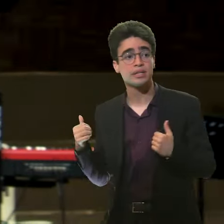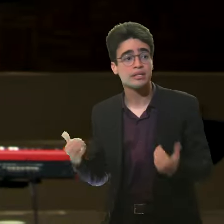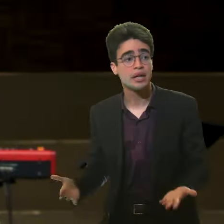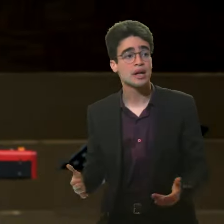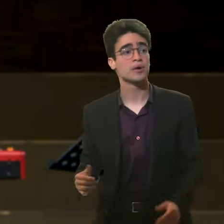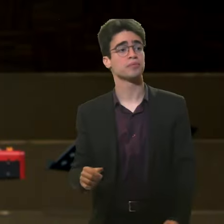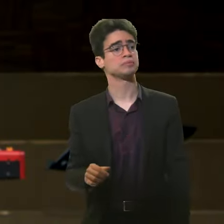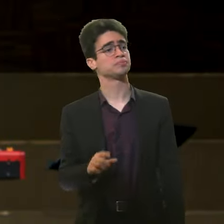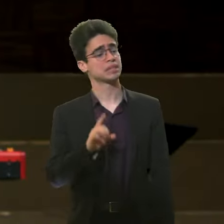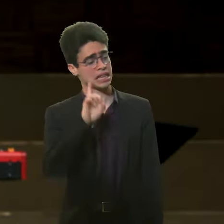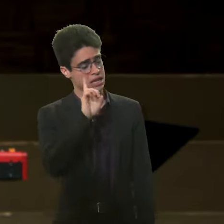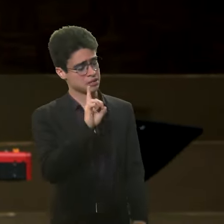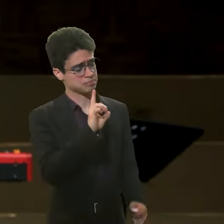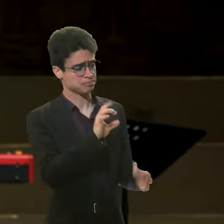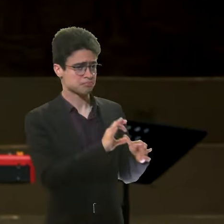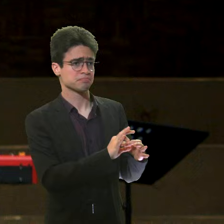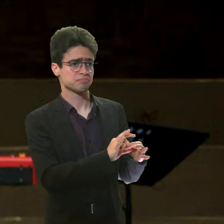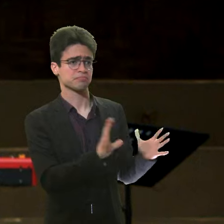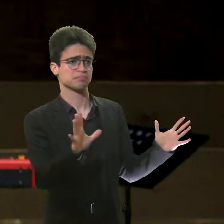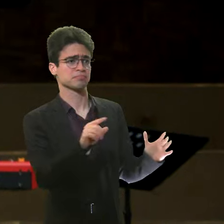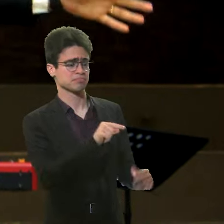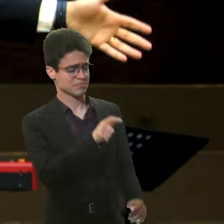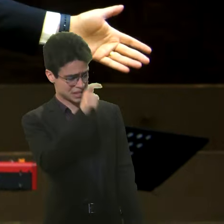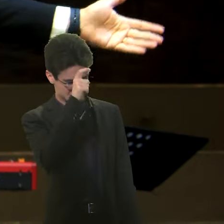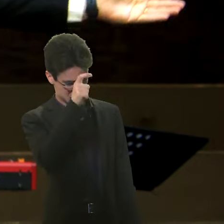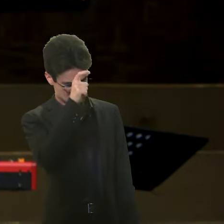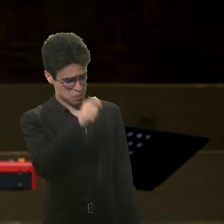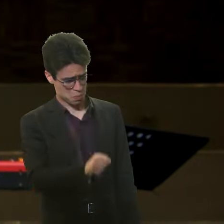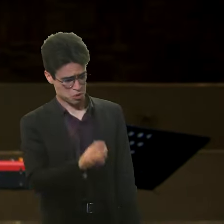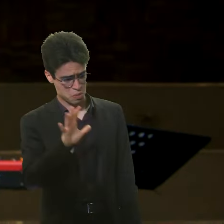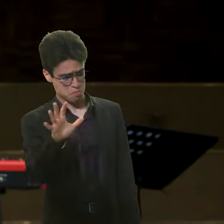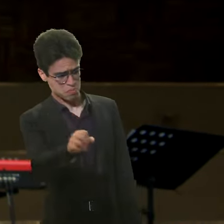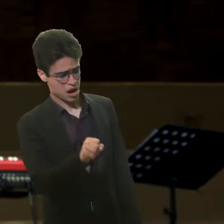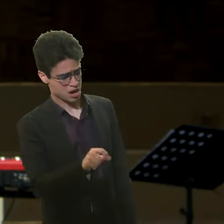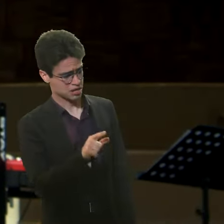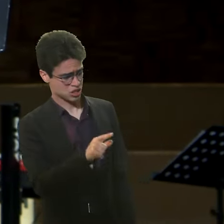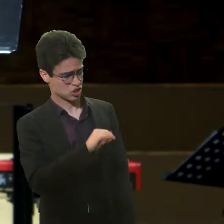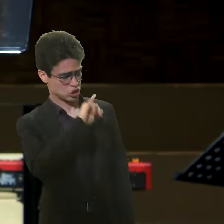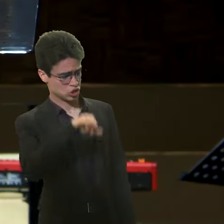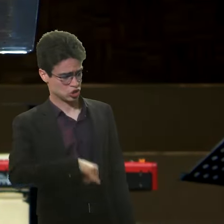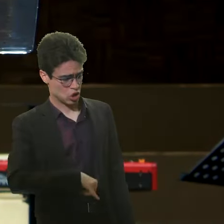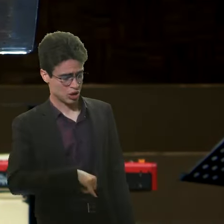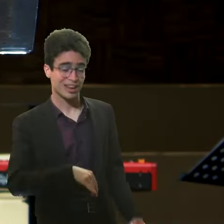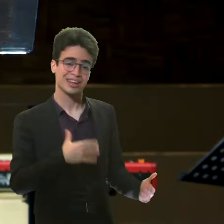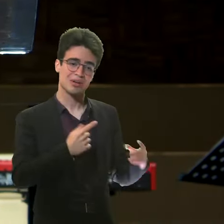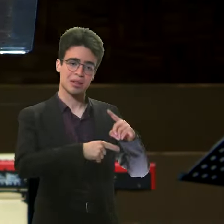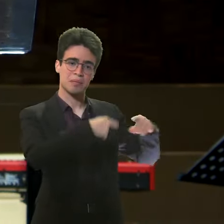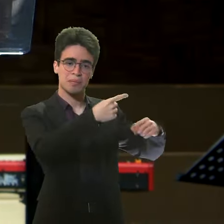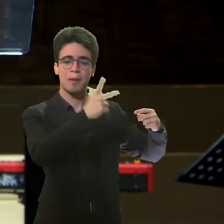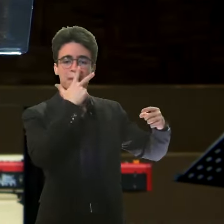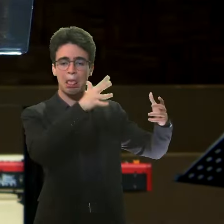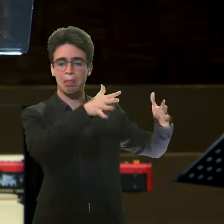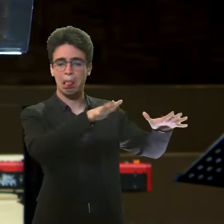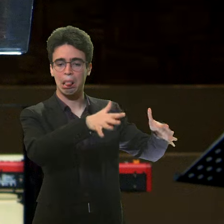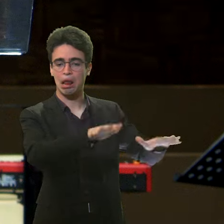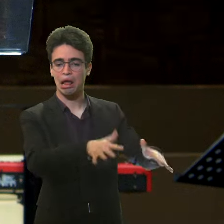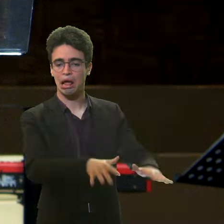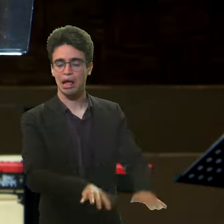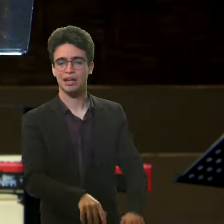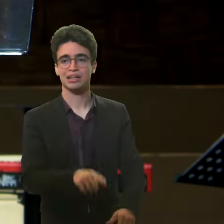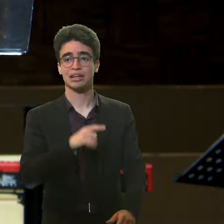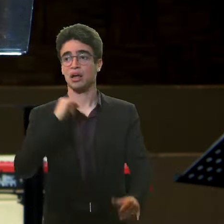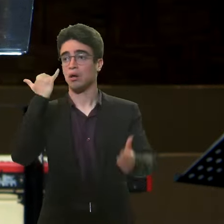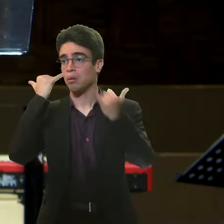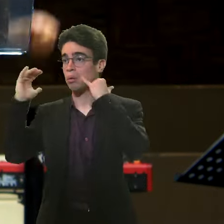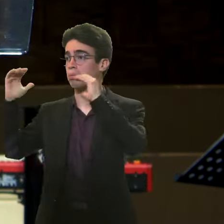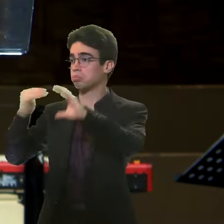Satanás tire o que Jó tinha. E o que acontece é uma série de tragédias na vida de Jó. Ele recebe as notícias, uma atrás da